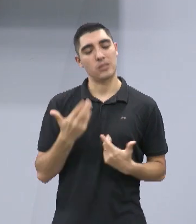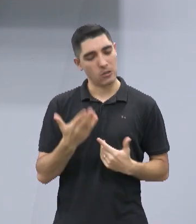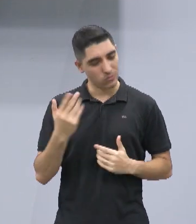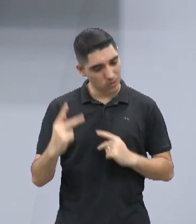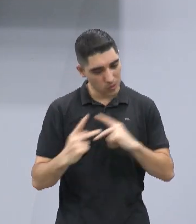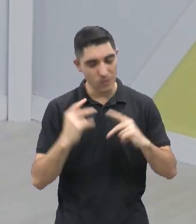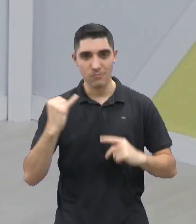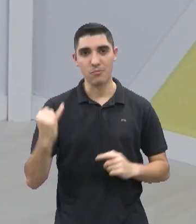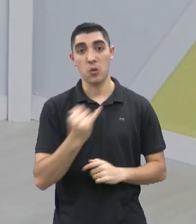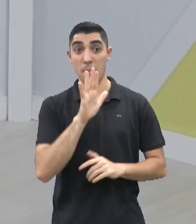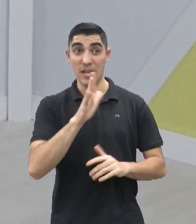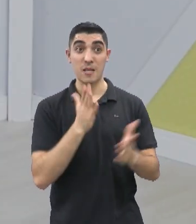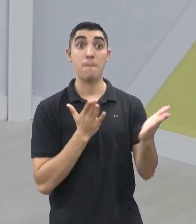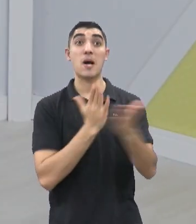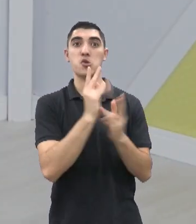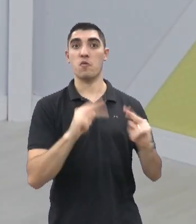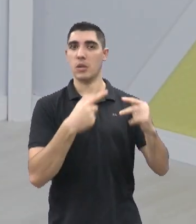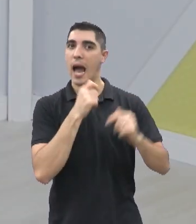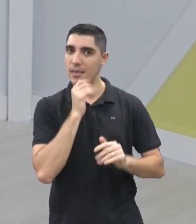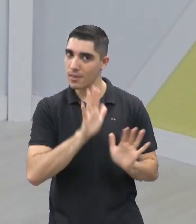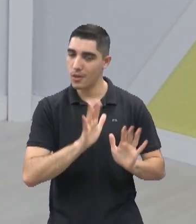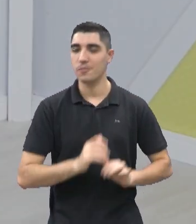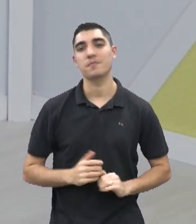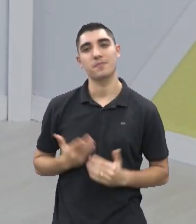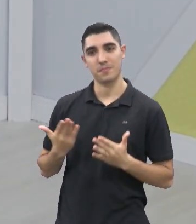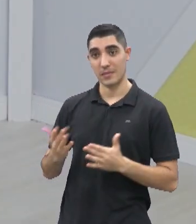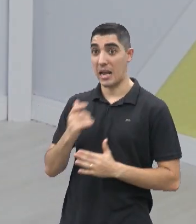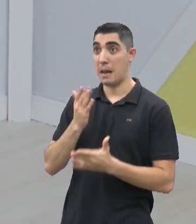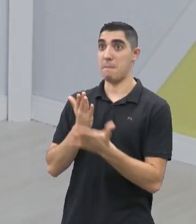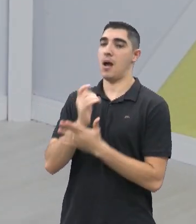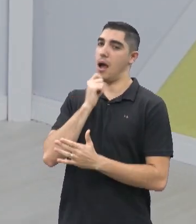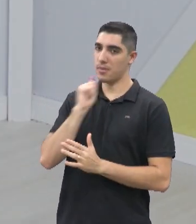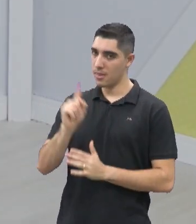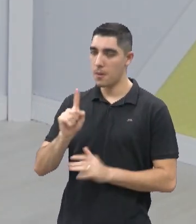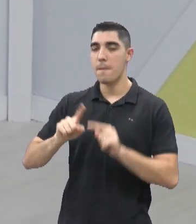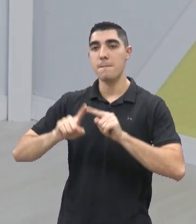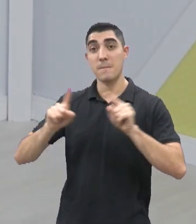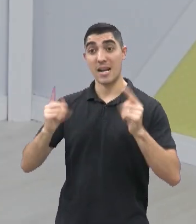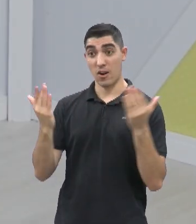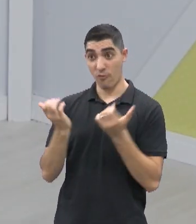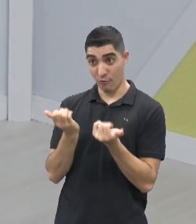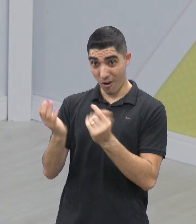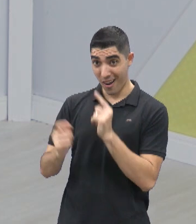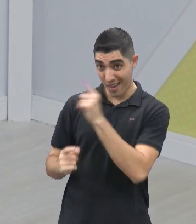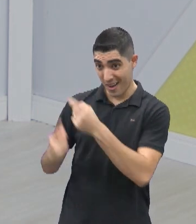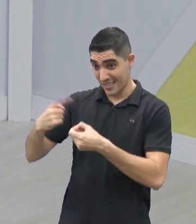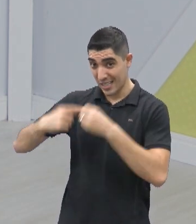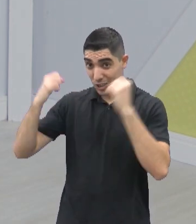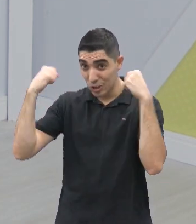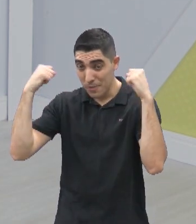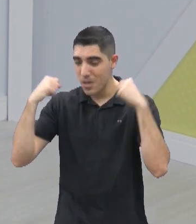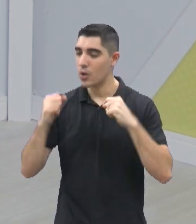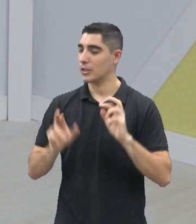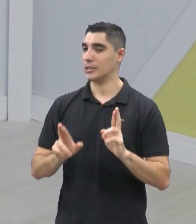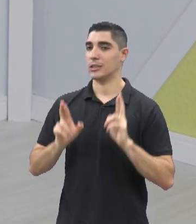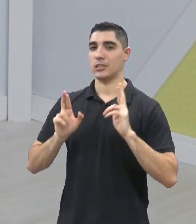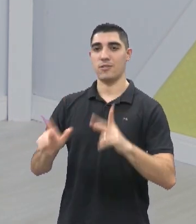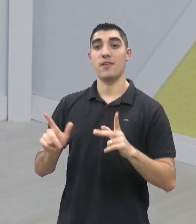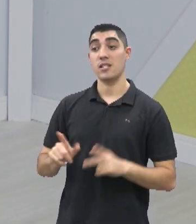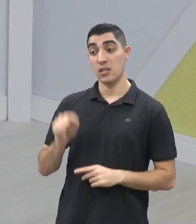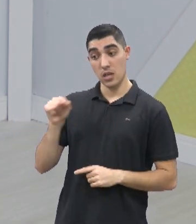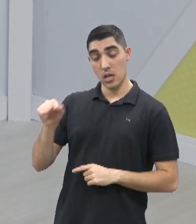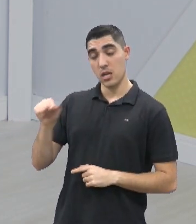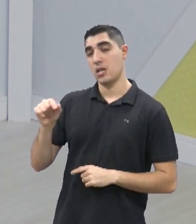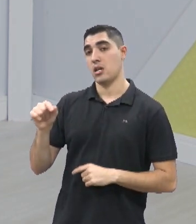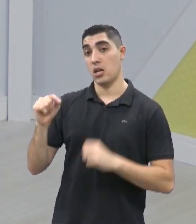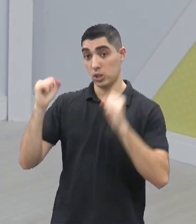ainda não está ganho. Não está ganho, e agora indo para Chapecó, é um outro jogo, é uma outra realidade, o time de Chapecó, a